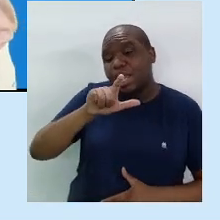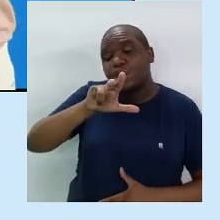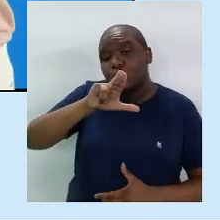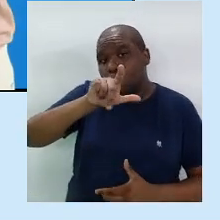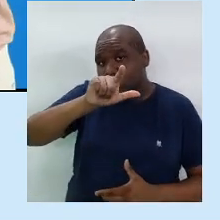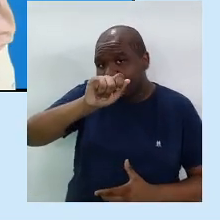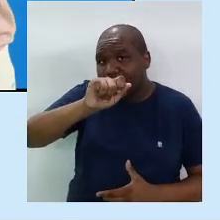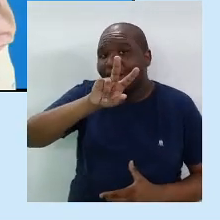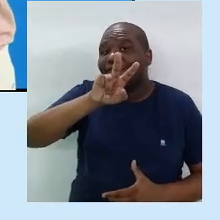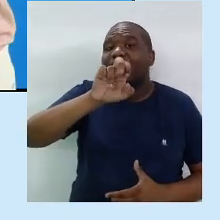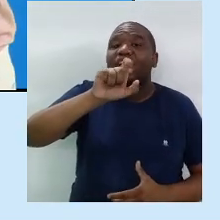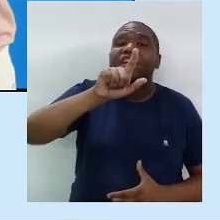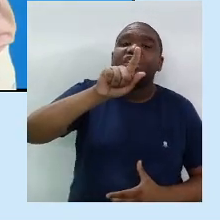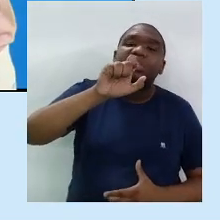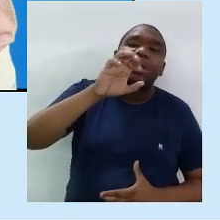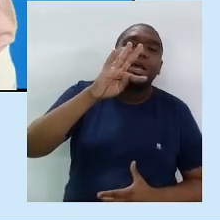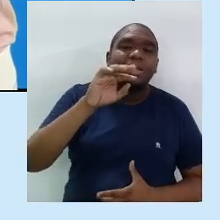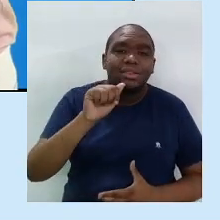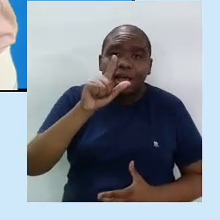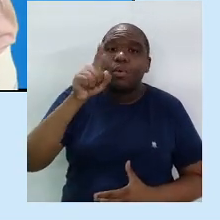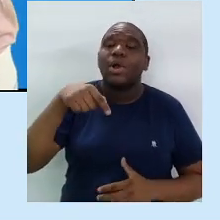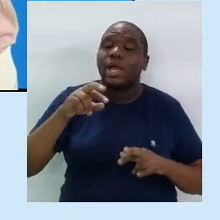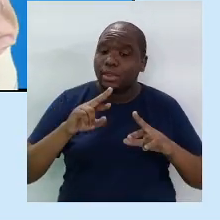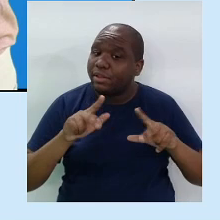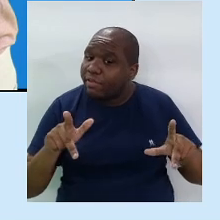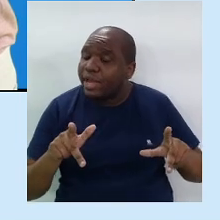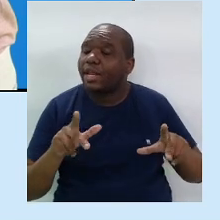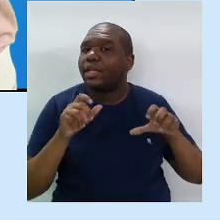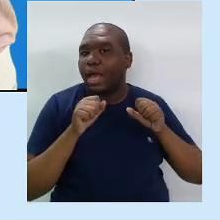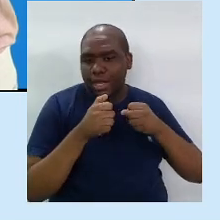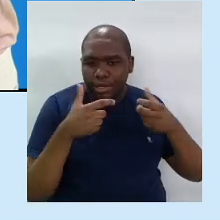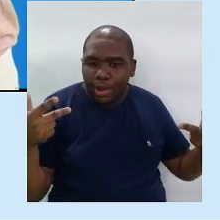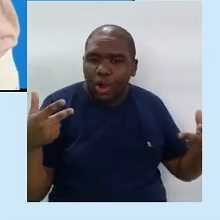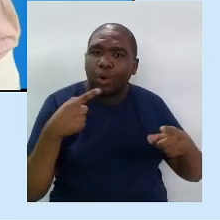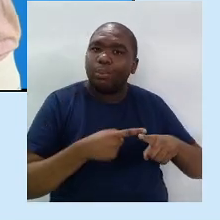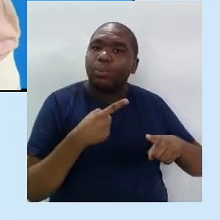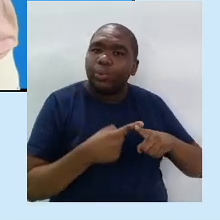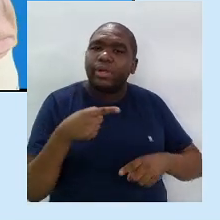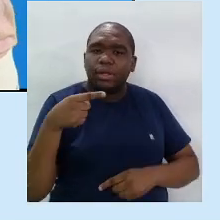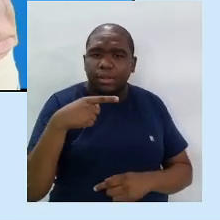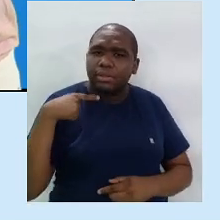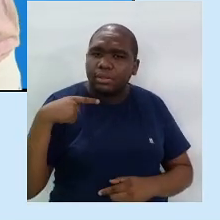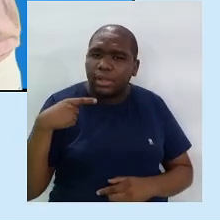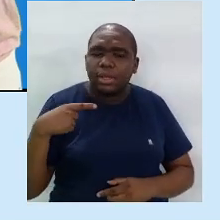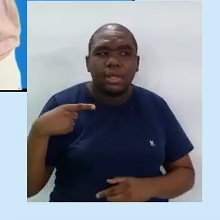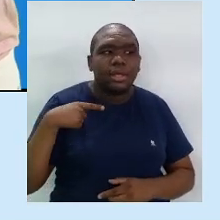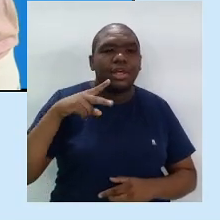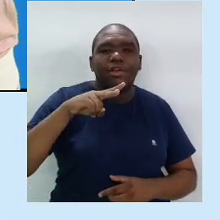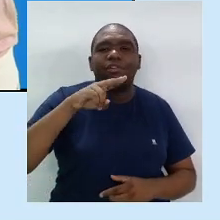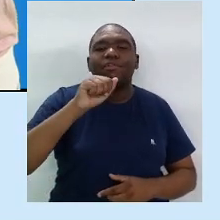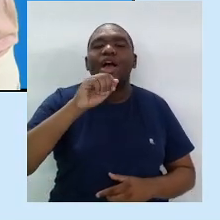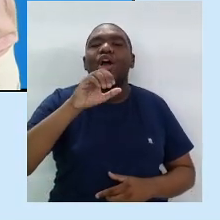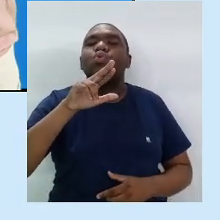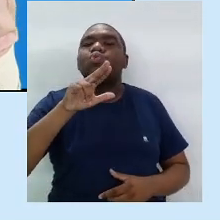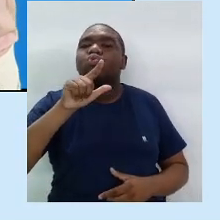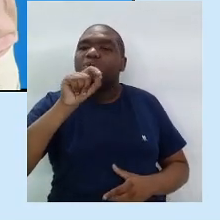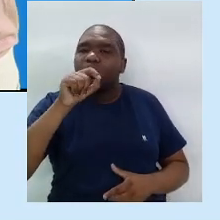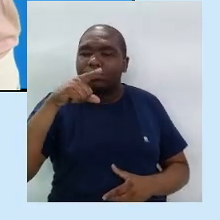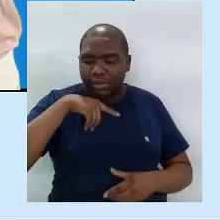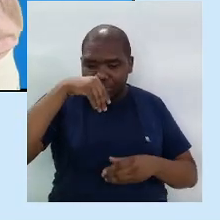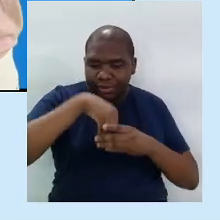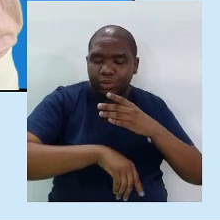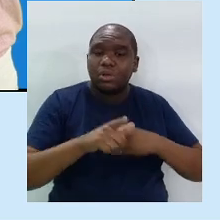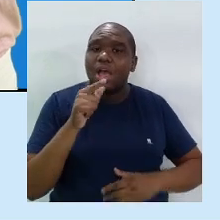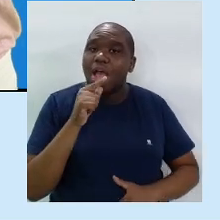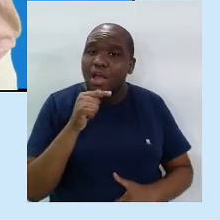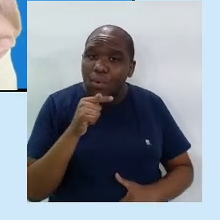é diferente da célula animal, porque ela tem vacúolo, que é onde vai armazenar